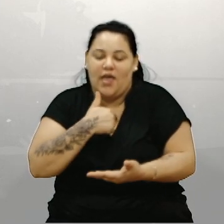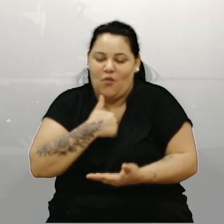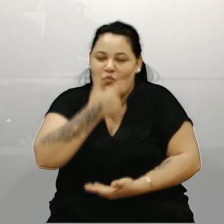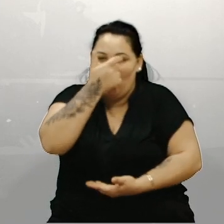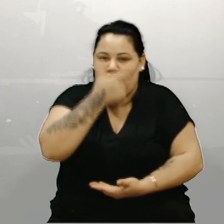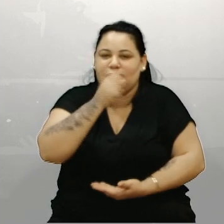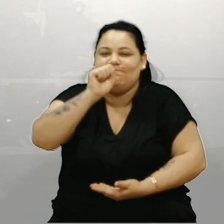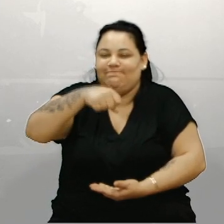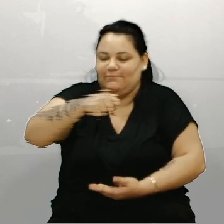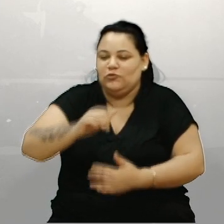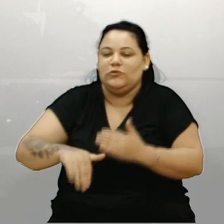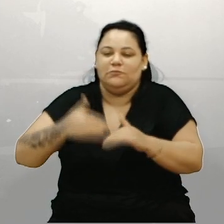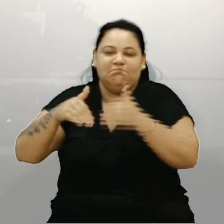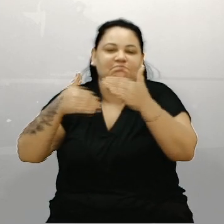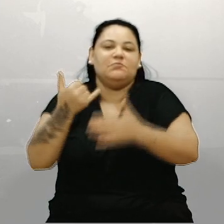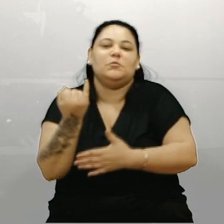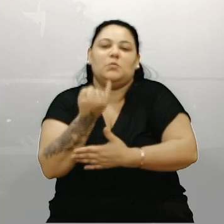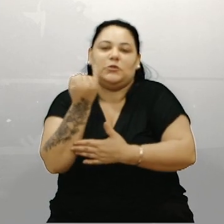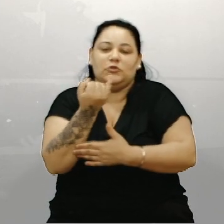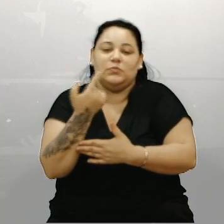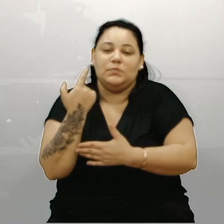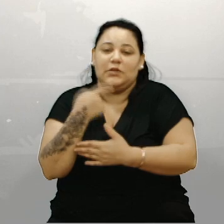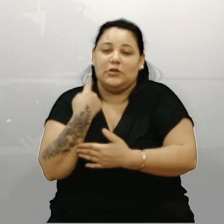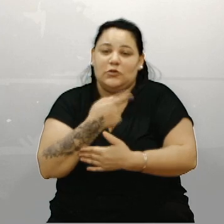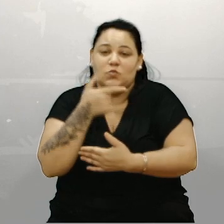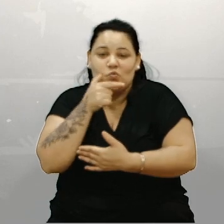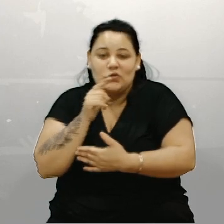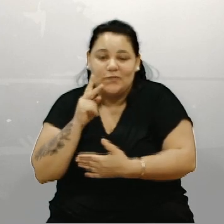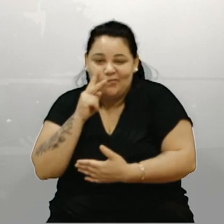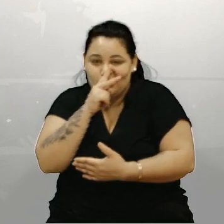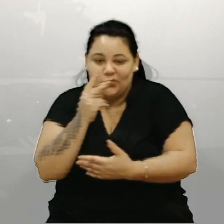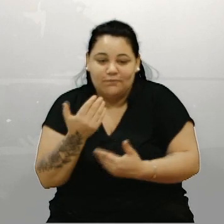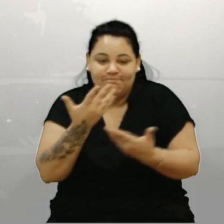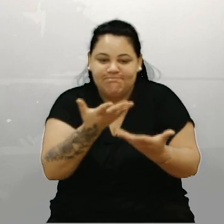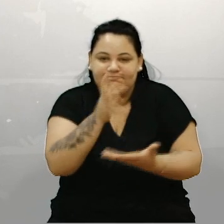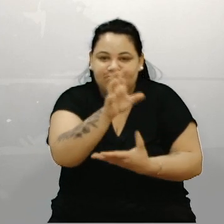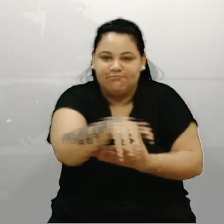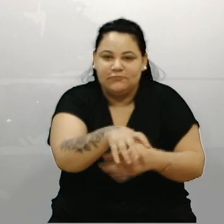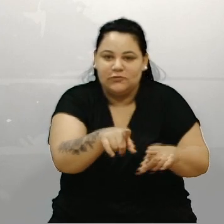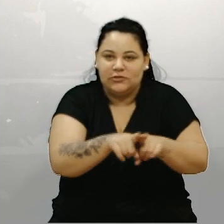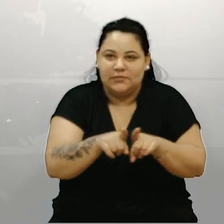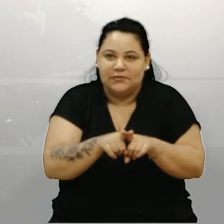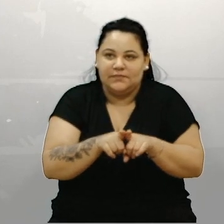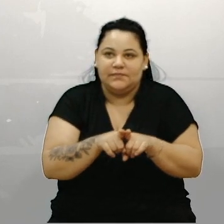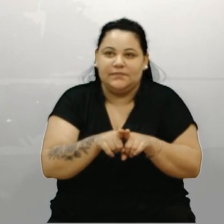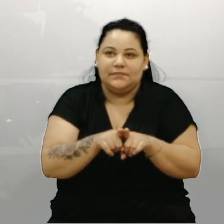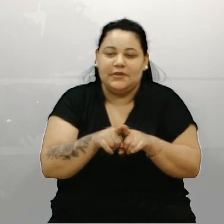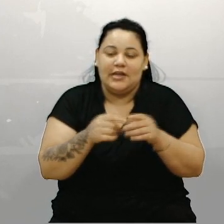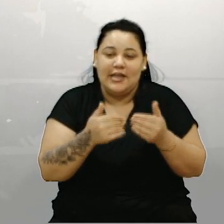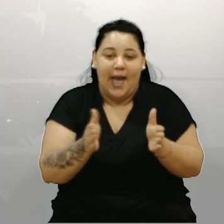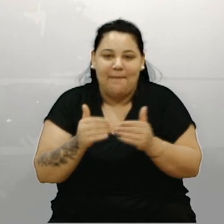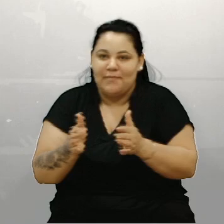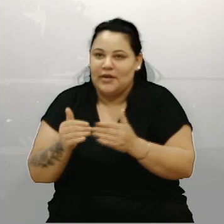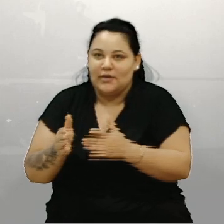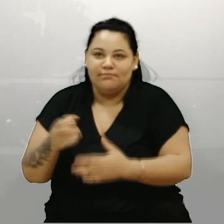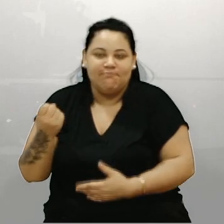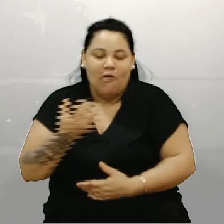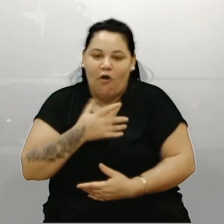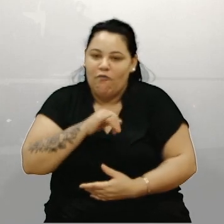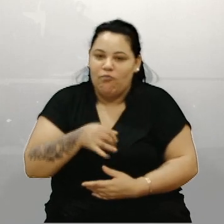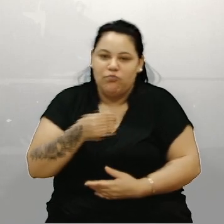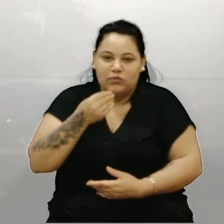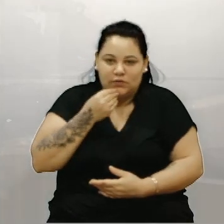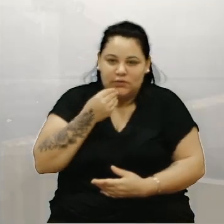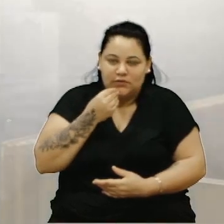passos significativos para fortalecer este setor e abrir novas oportunidades para